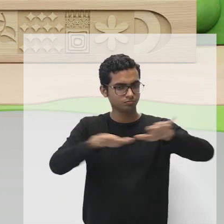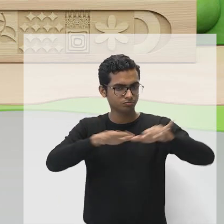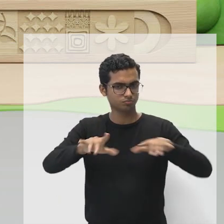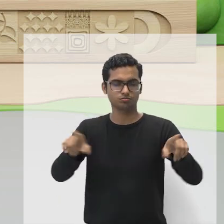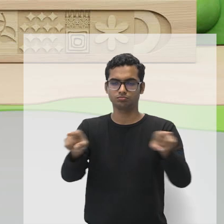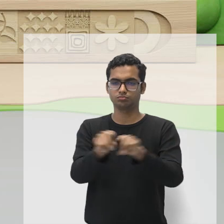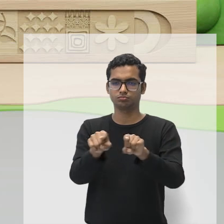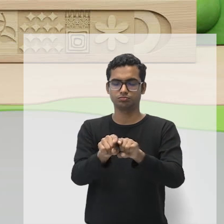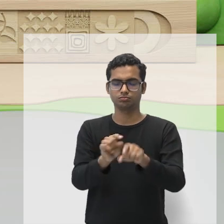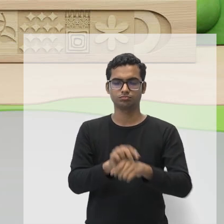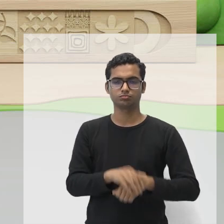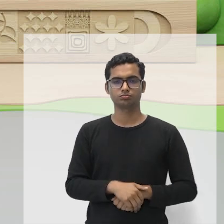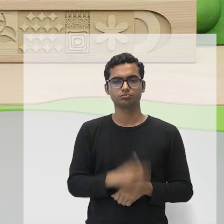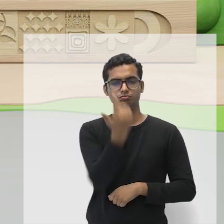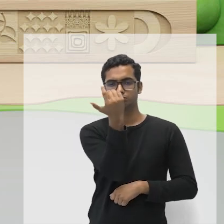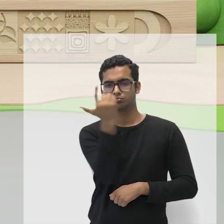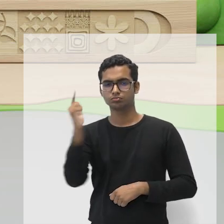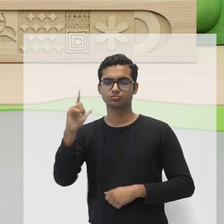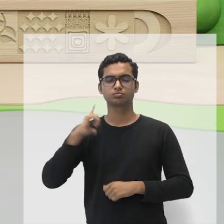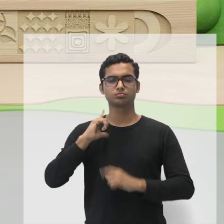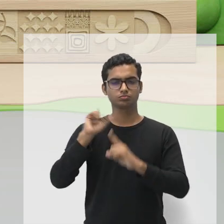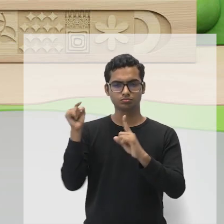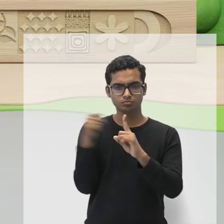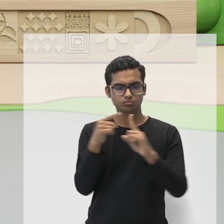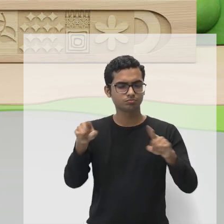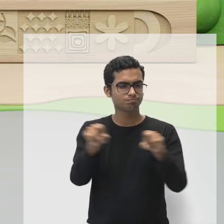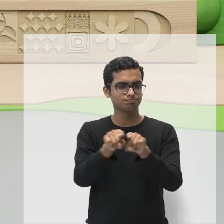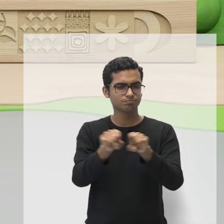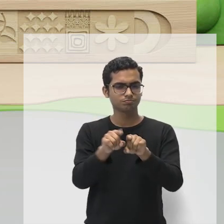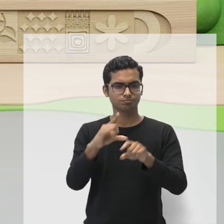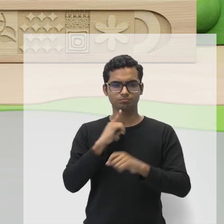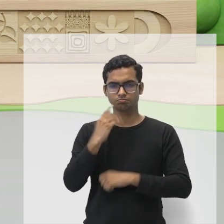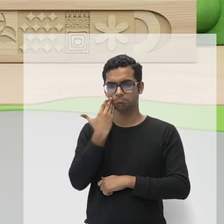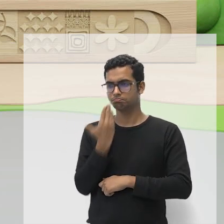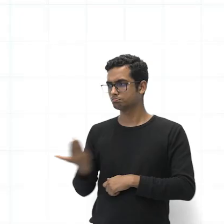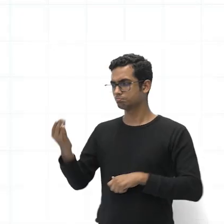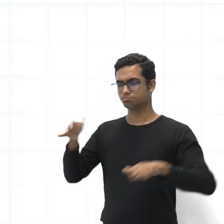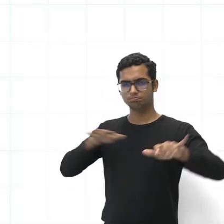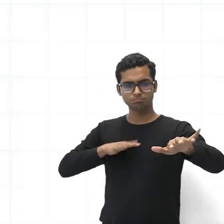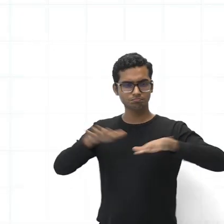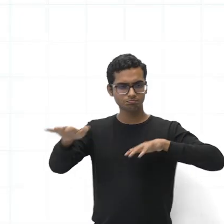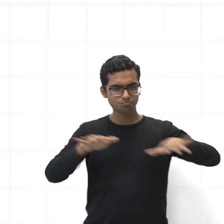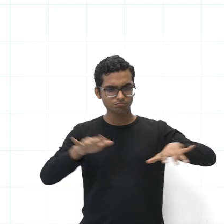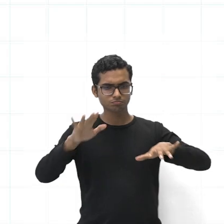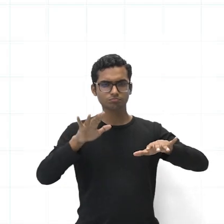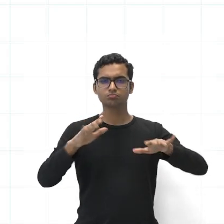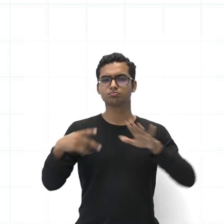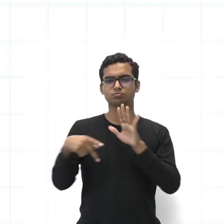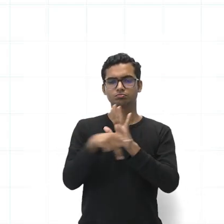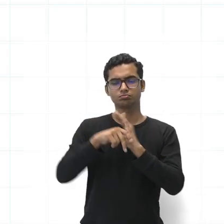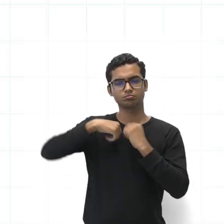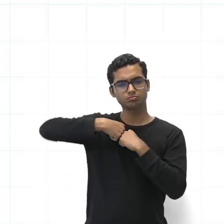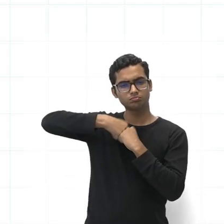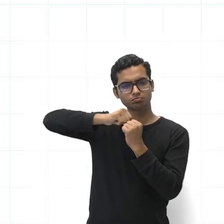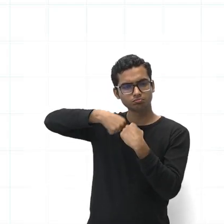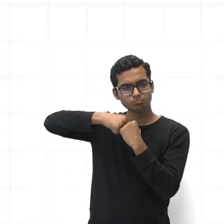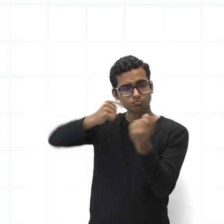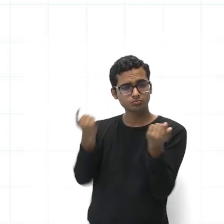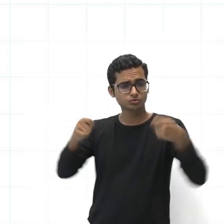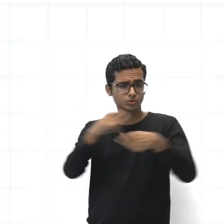movimentar. Outra função é a movimentação. As